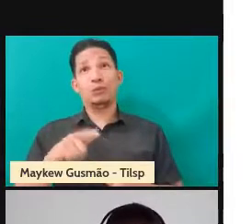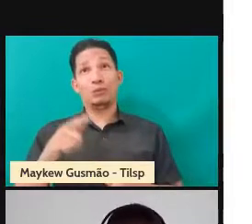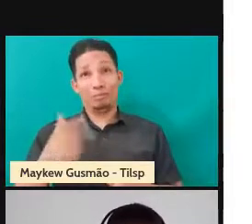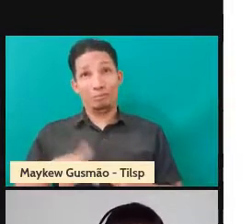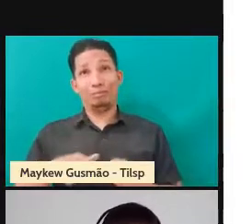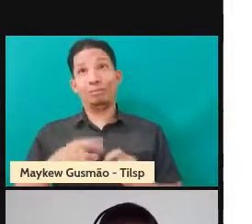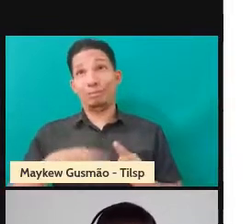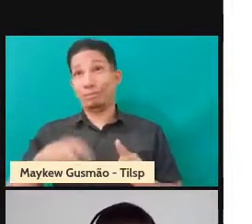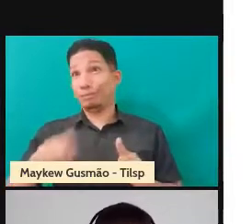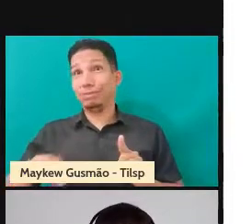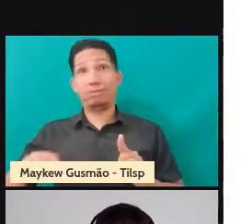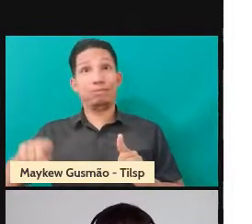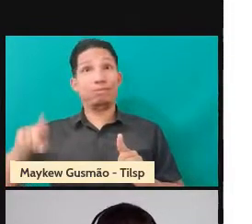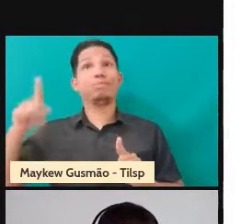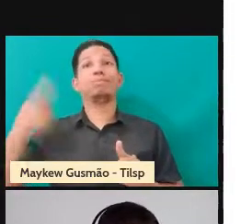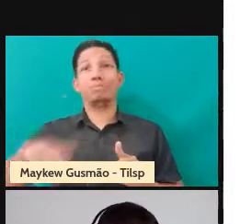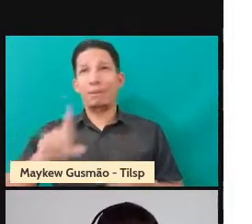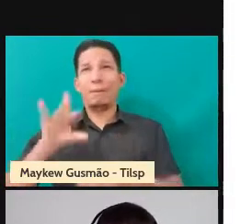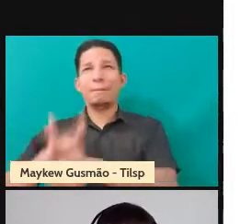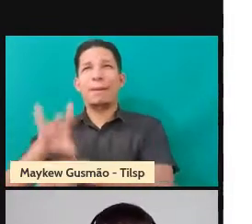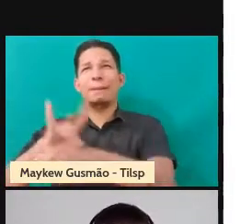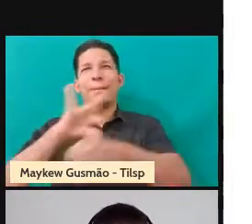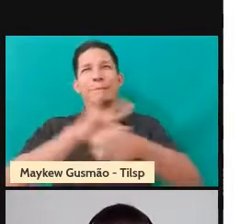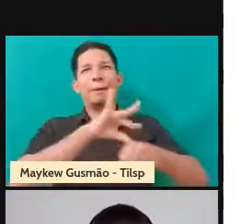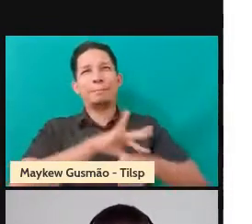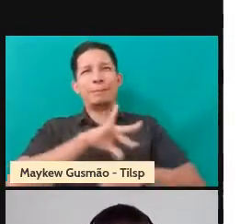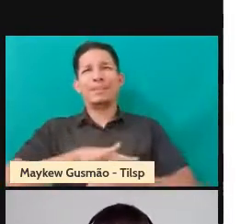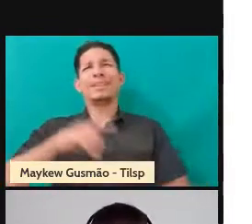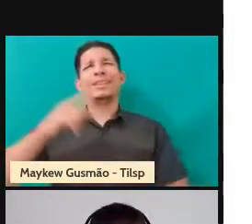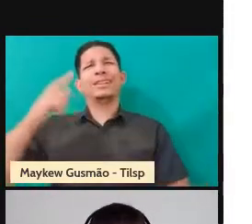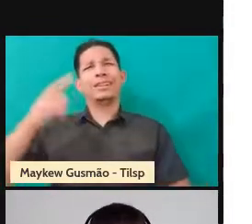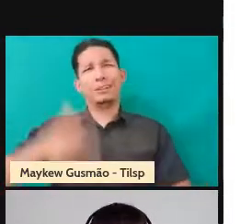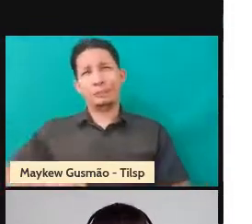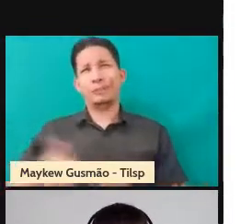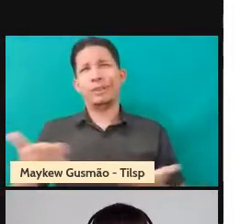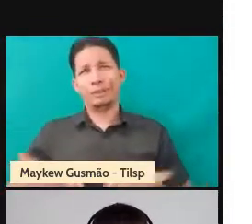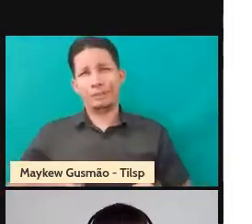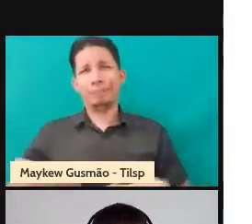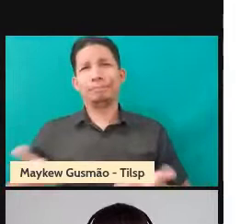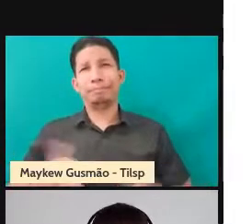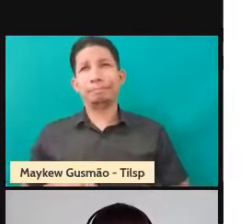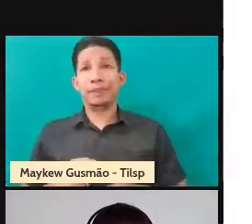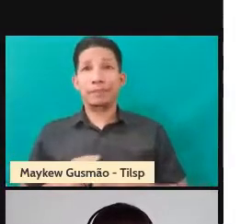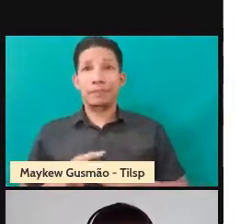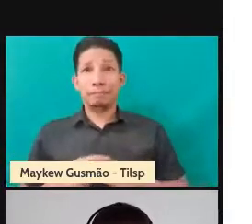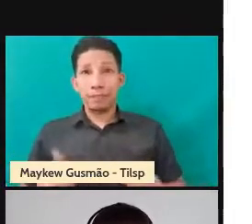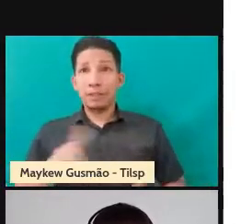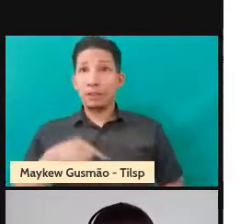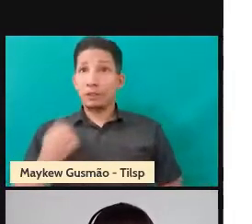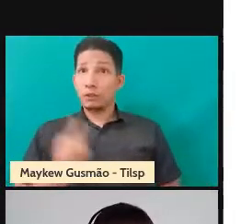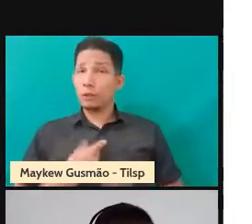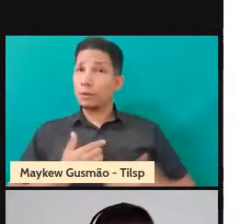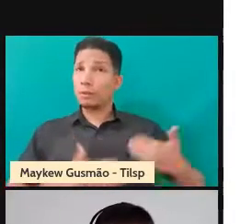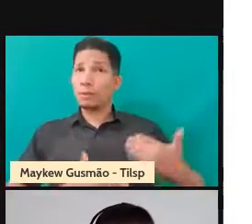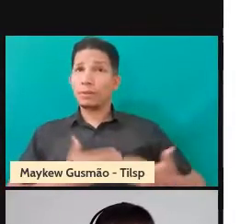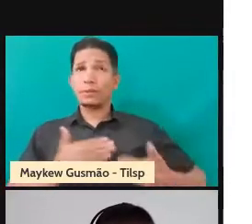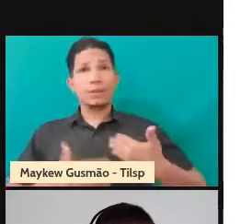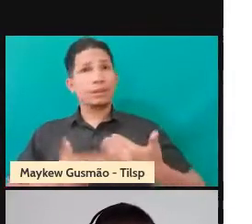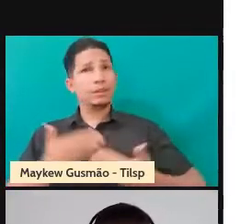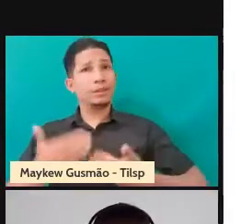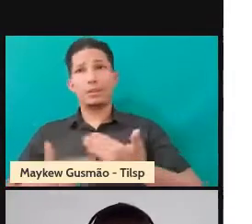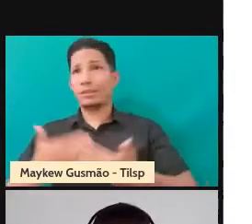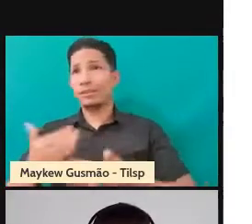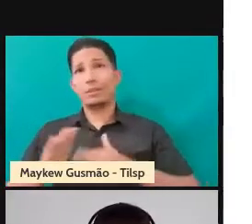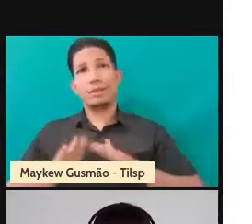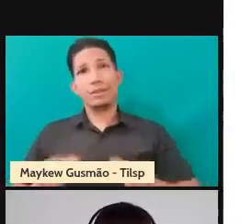muitas pessoas estão sendo infectadas, infelizmente, mas esse nosso processo é esse de usar